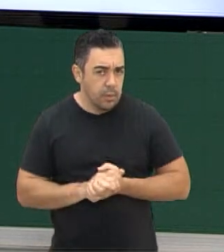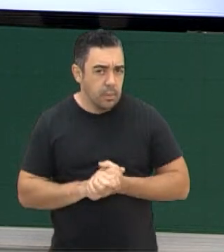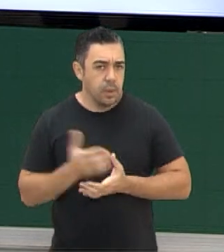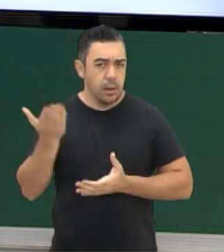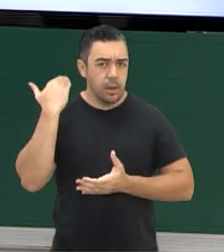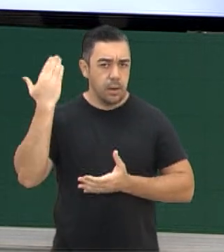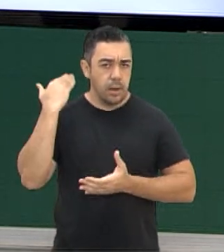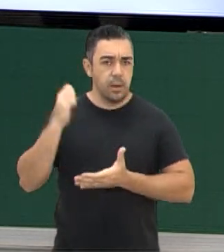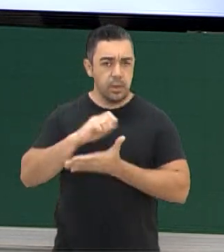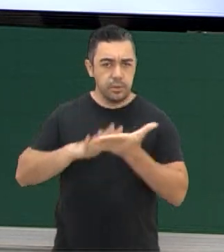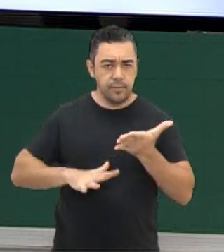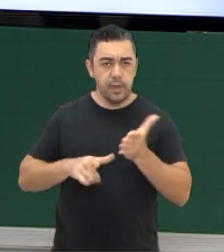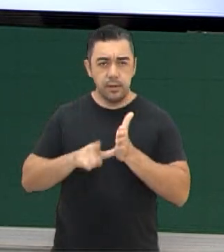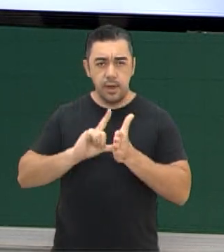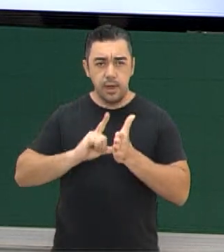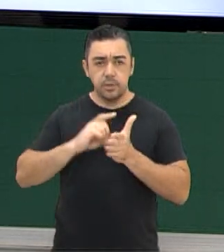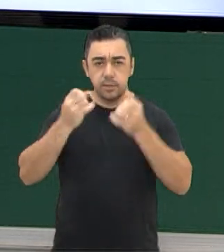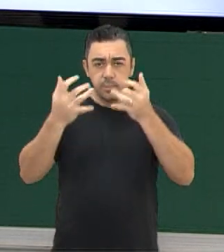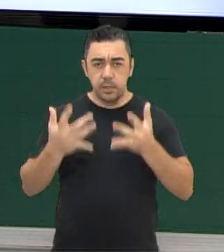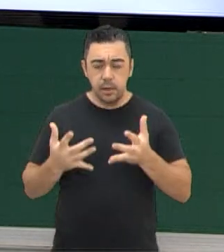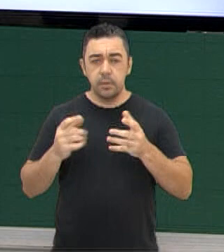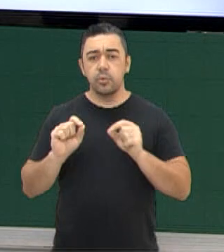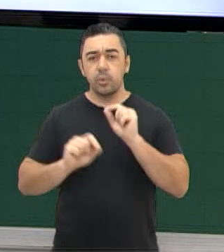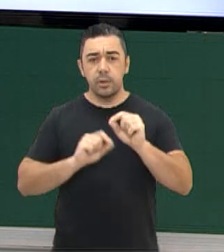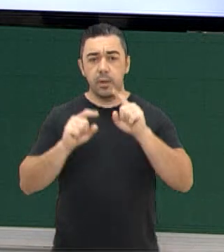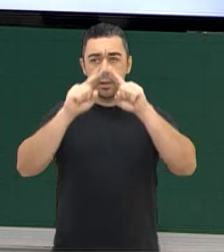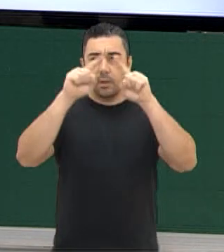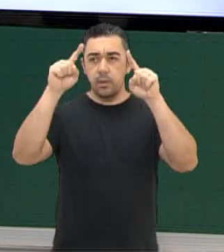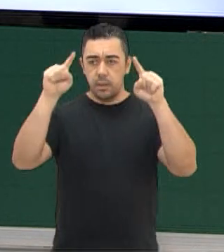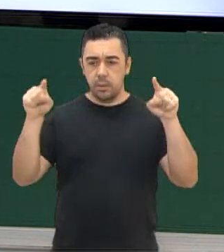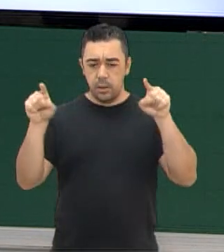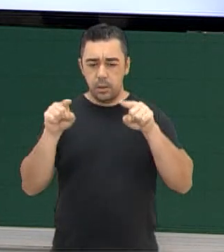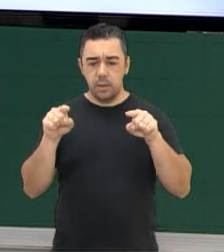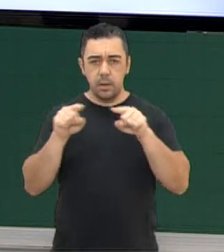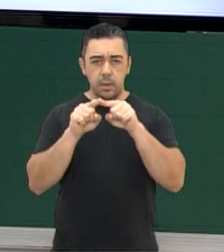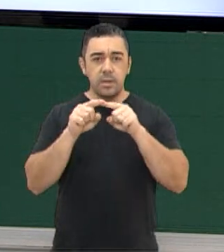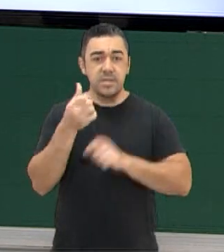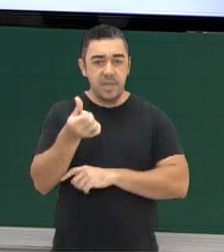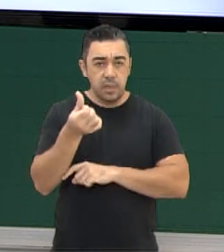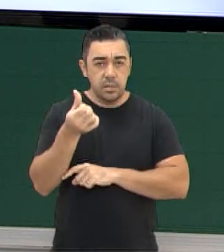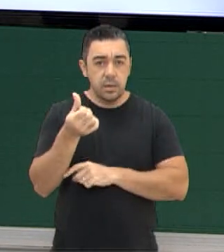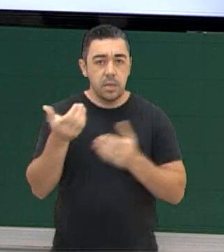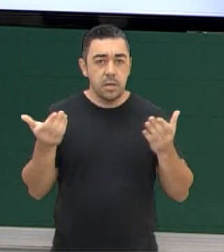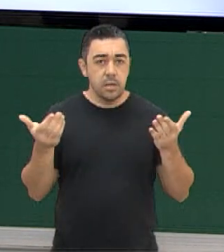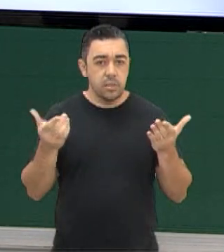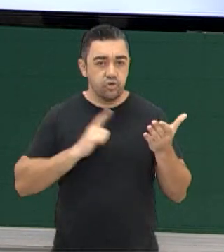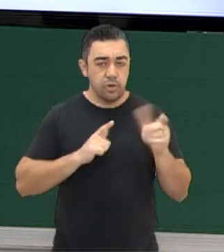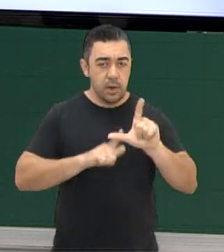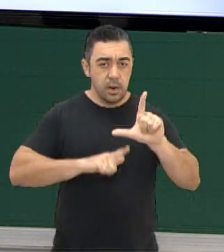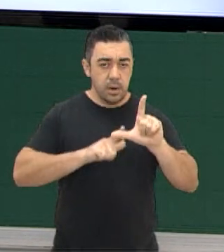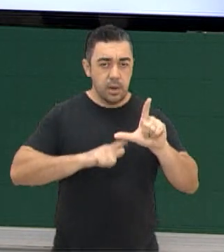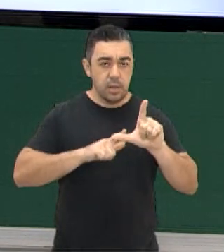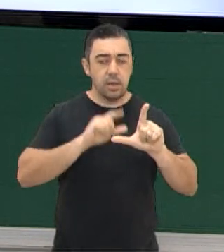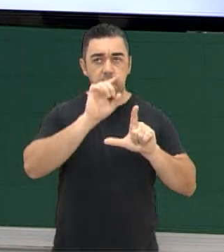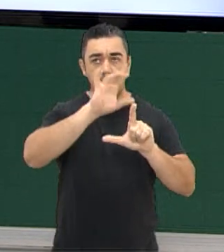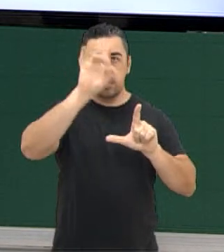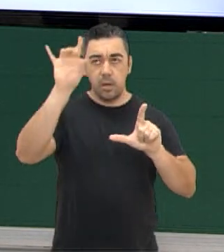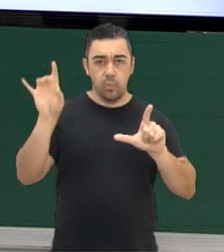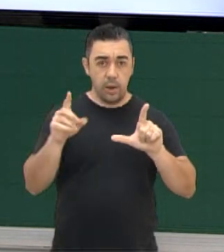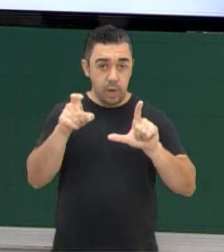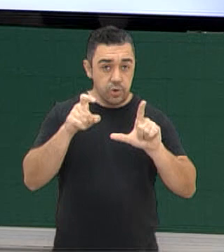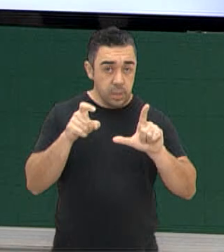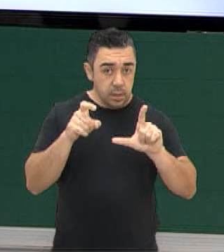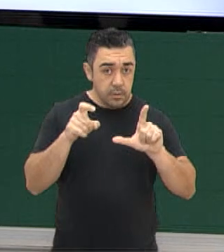exercício anterior, nós iniciamos com o hexágono. Ele tinha 6 lados iguais e a letra da medida de cada lado era